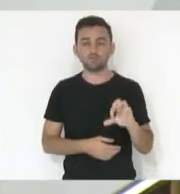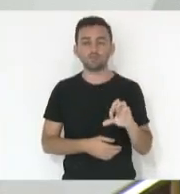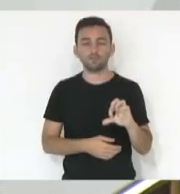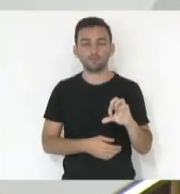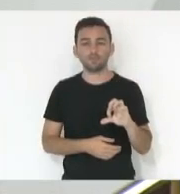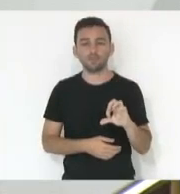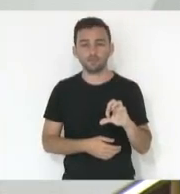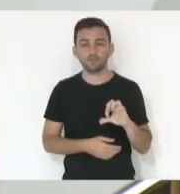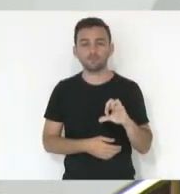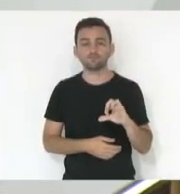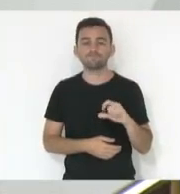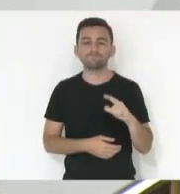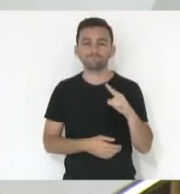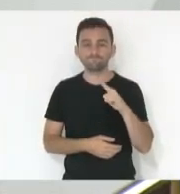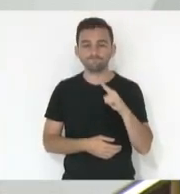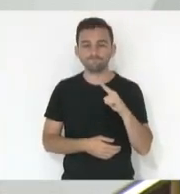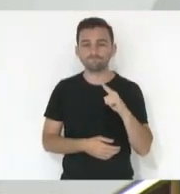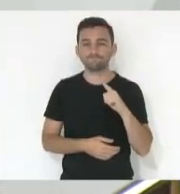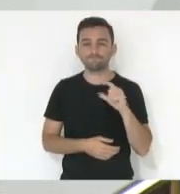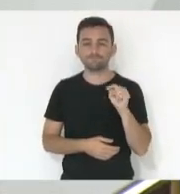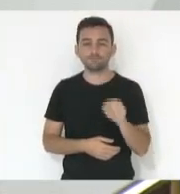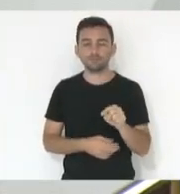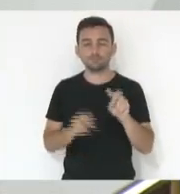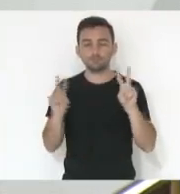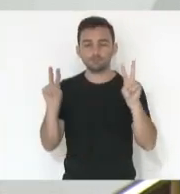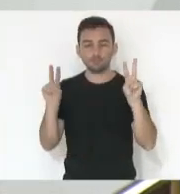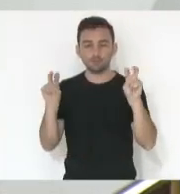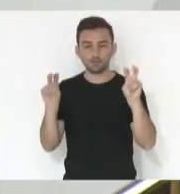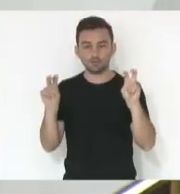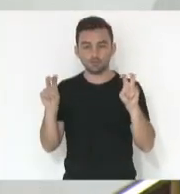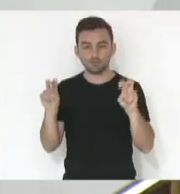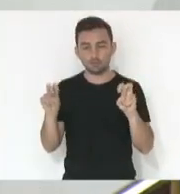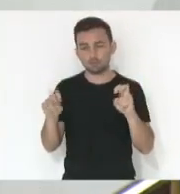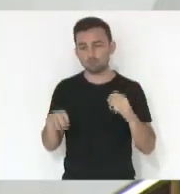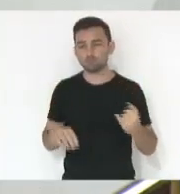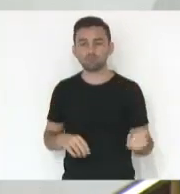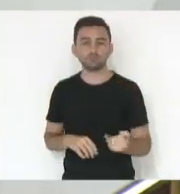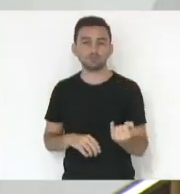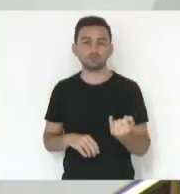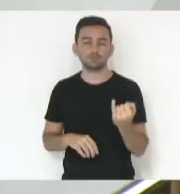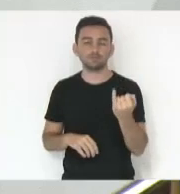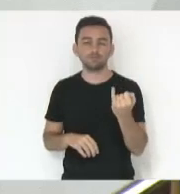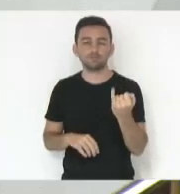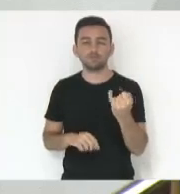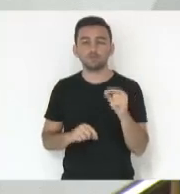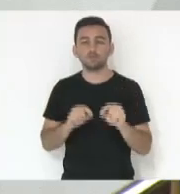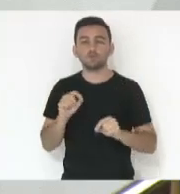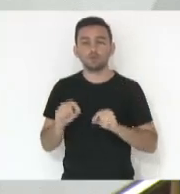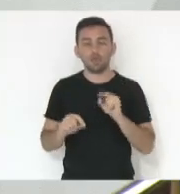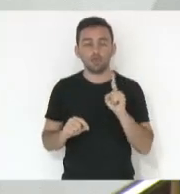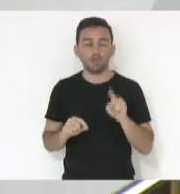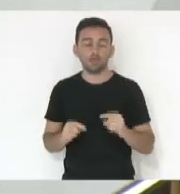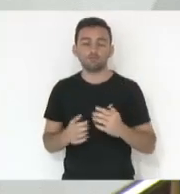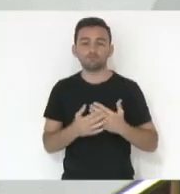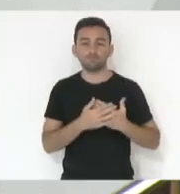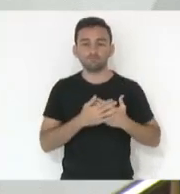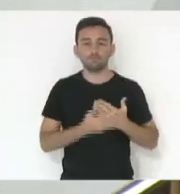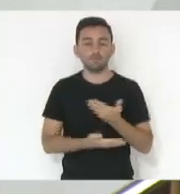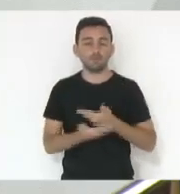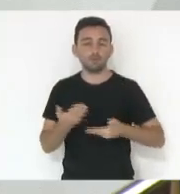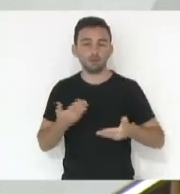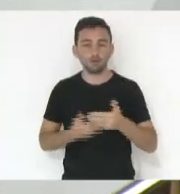2019, onde ele traz um tema extremamente importante, que é fraternidade e